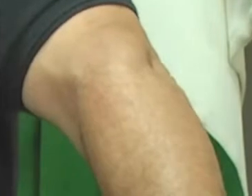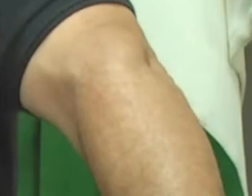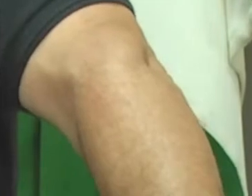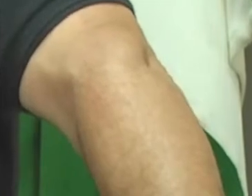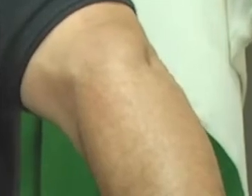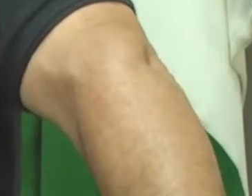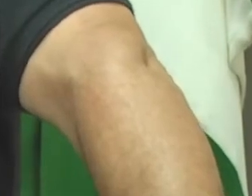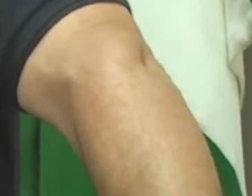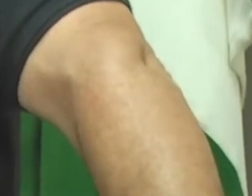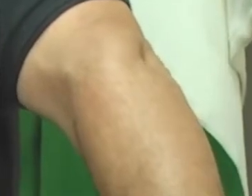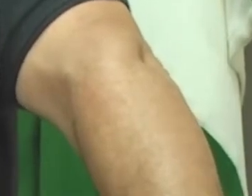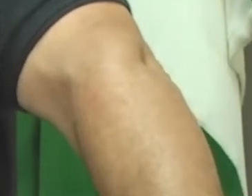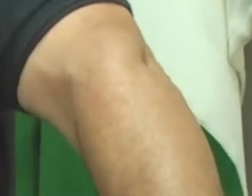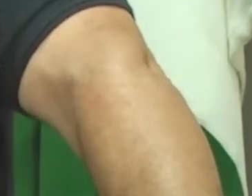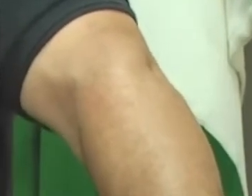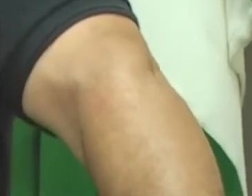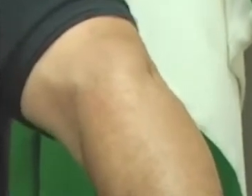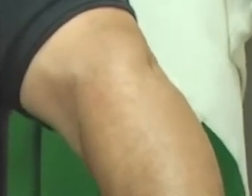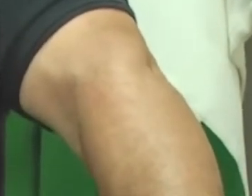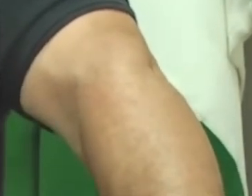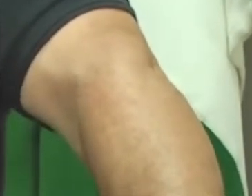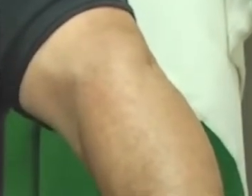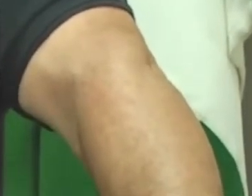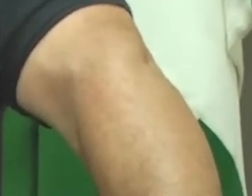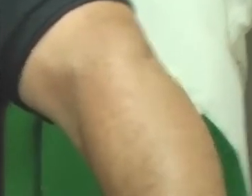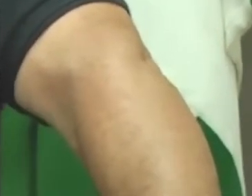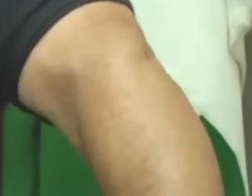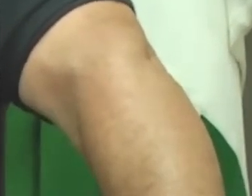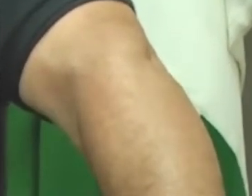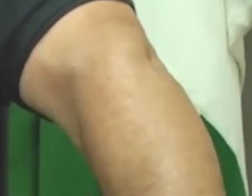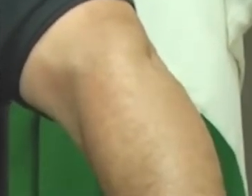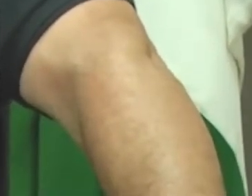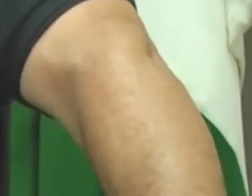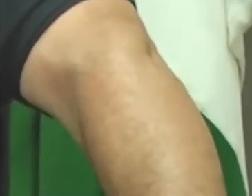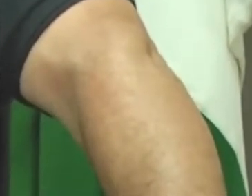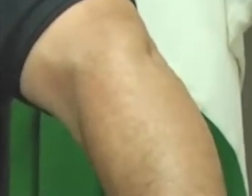isso preocupa não só a nós, mas a toda a população brasileira.